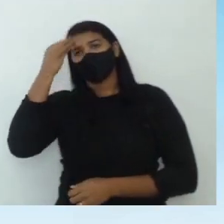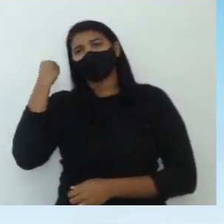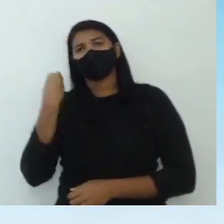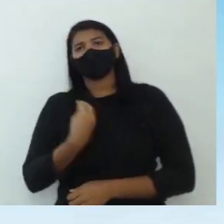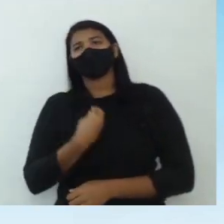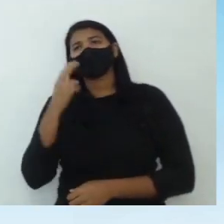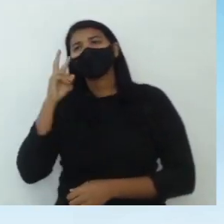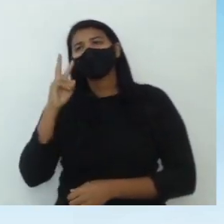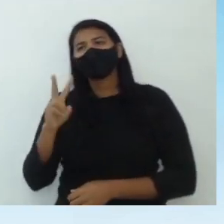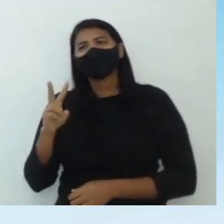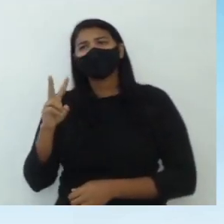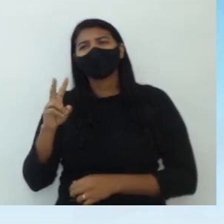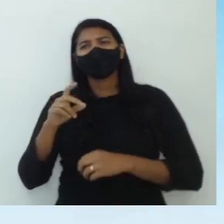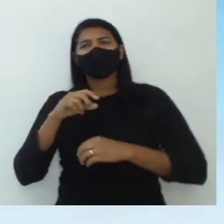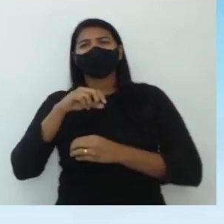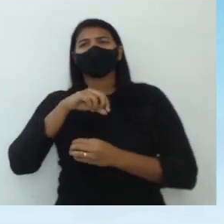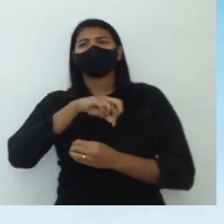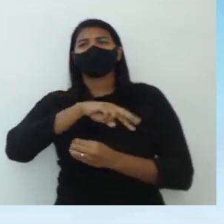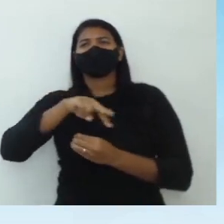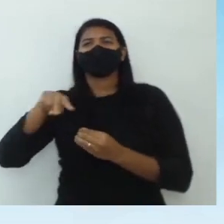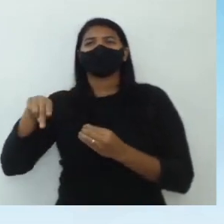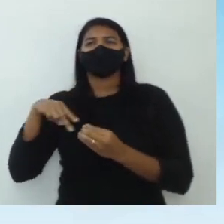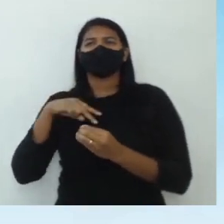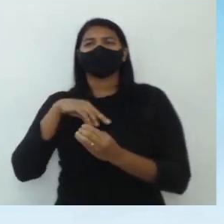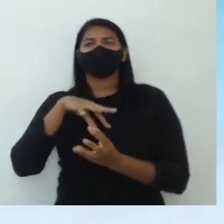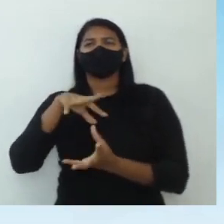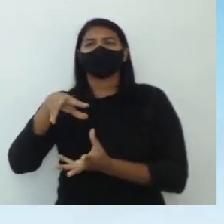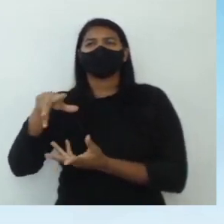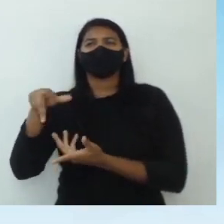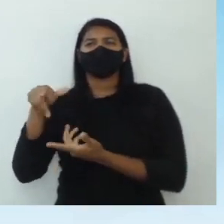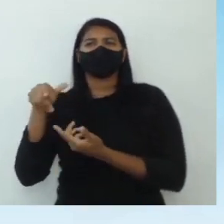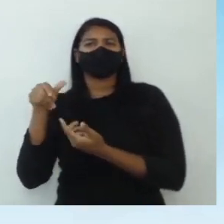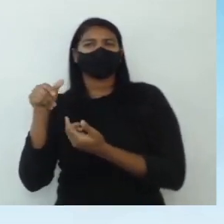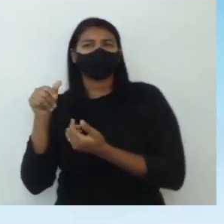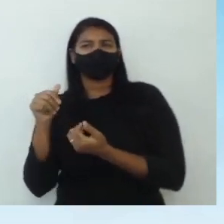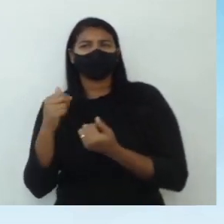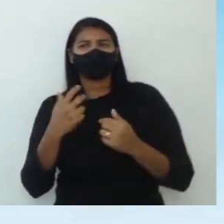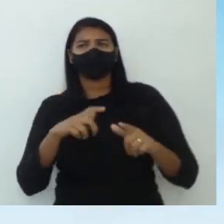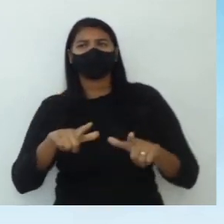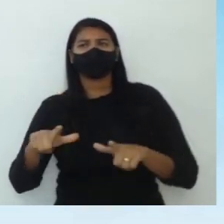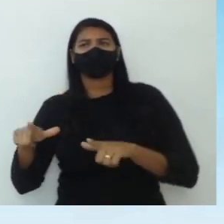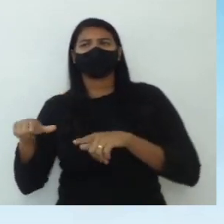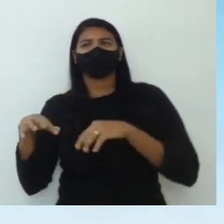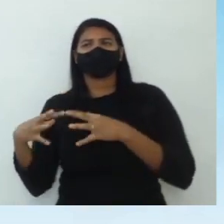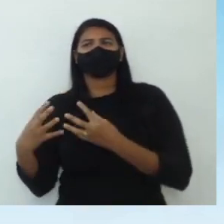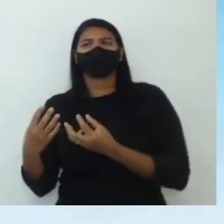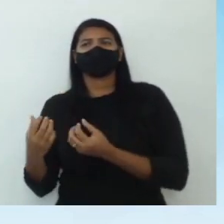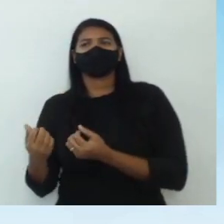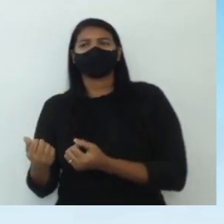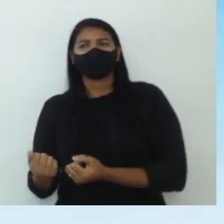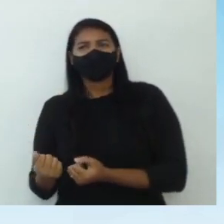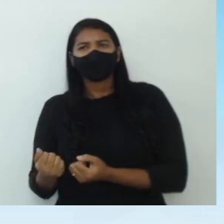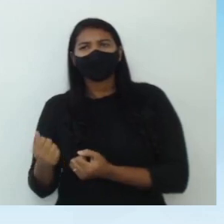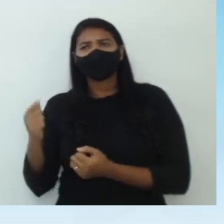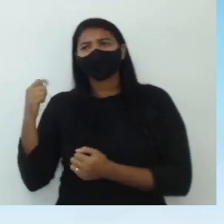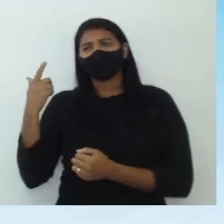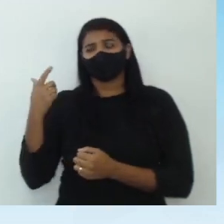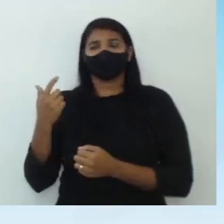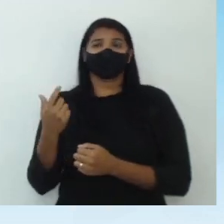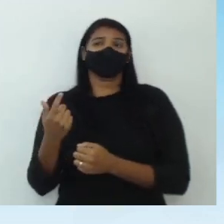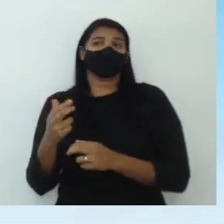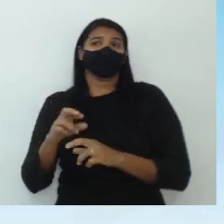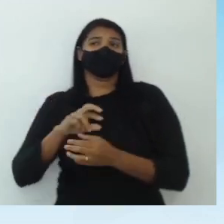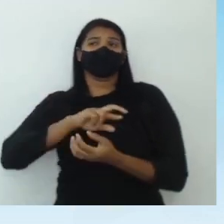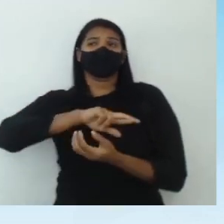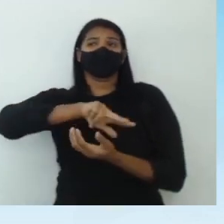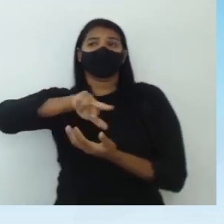todos os planetas que a gente tem acesso com algumas sondas, são lugares áridos, secos, e aqui nós temos essa diversidade, essa